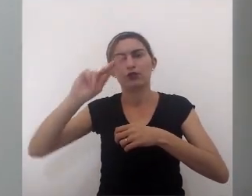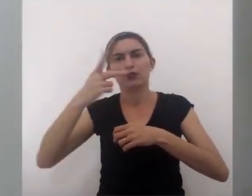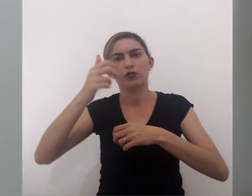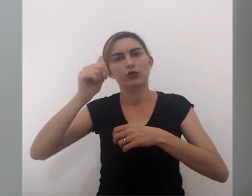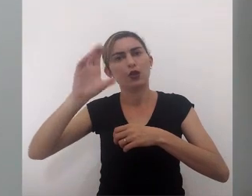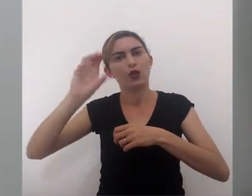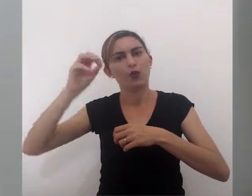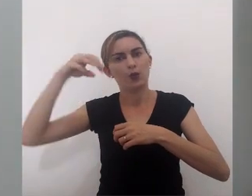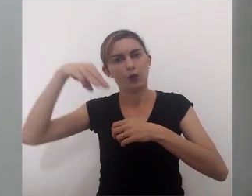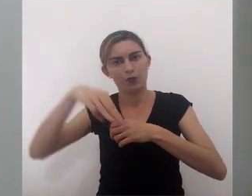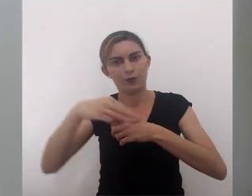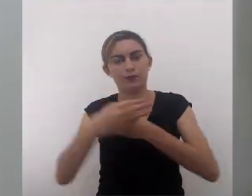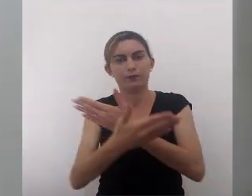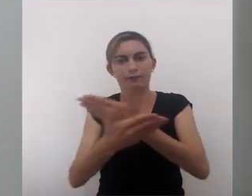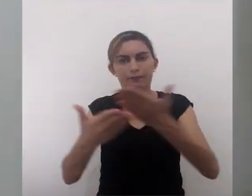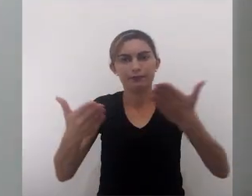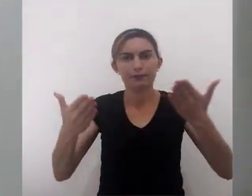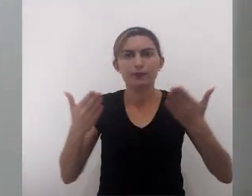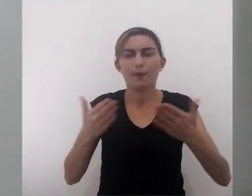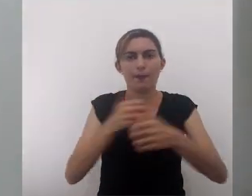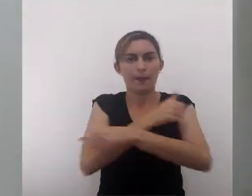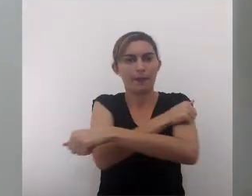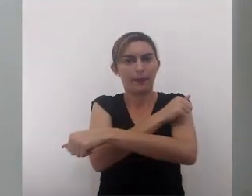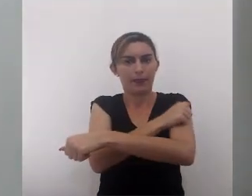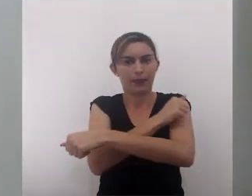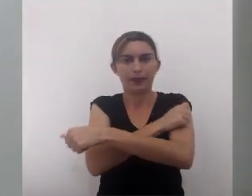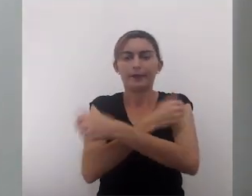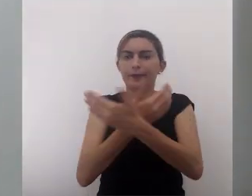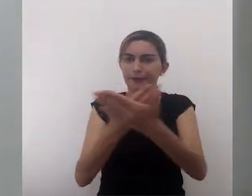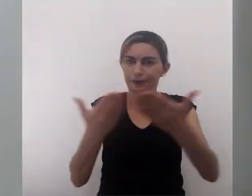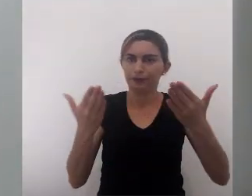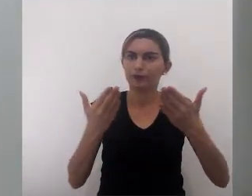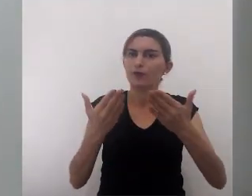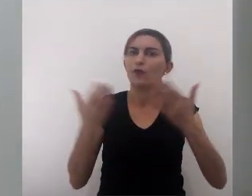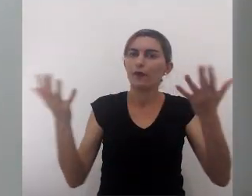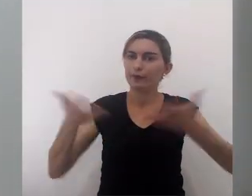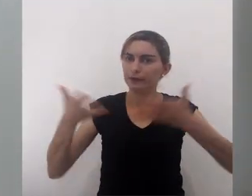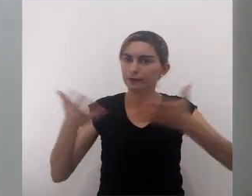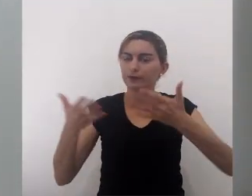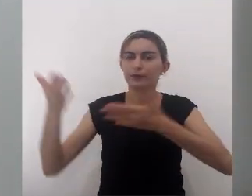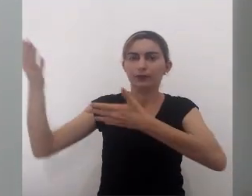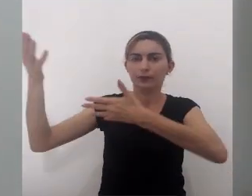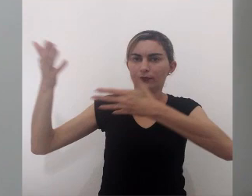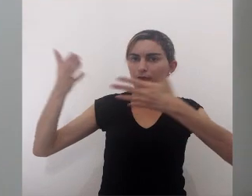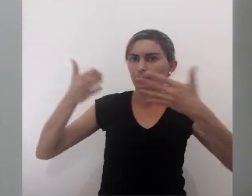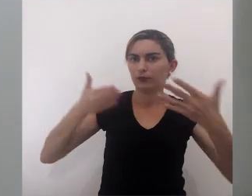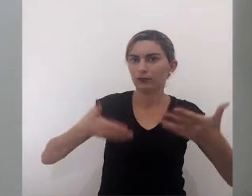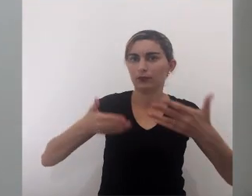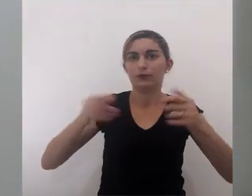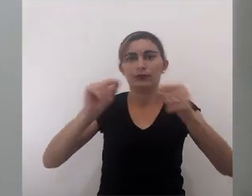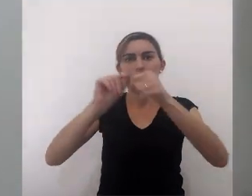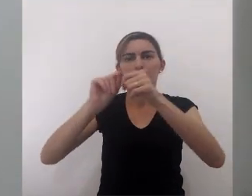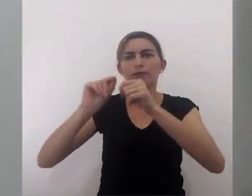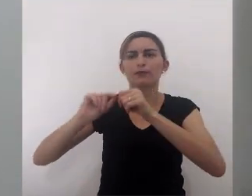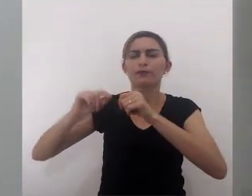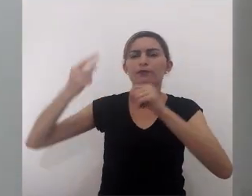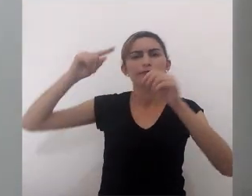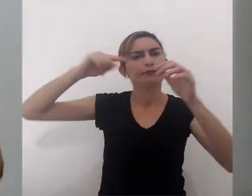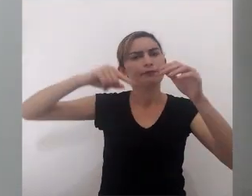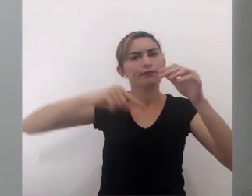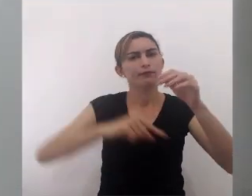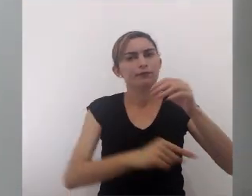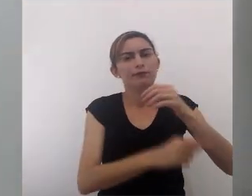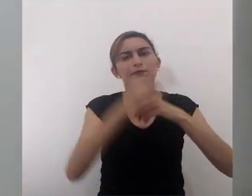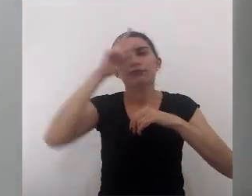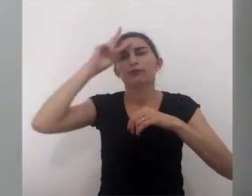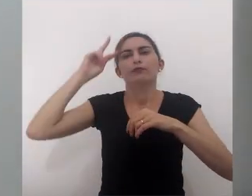Chacon. Prezados, prezadas, alunos e alunas, vocês agora estão convidados a fazer um